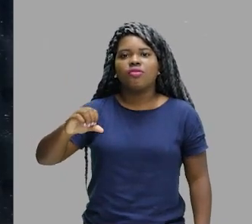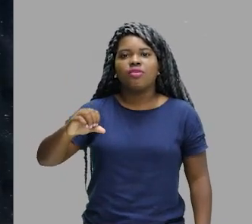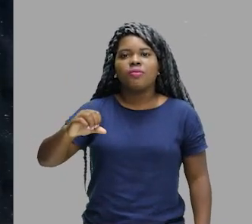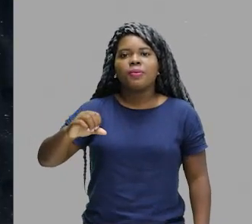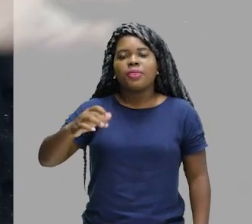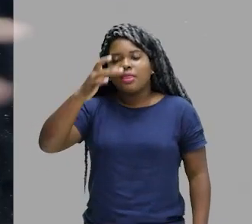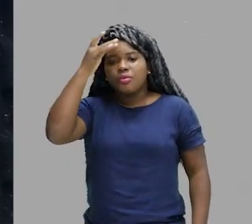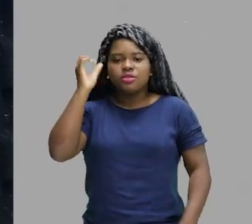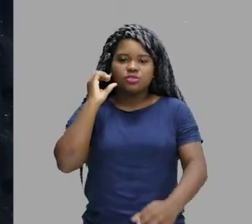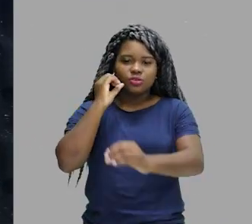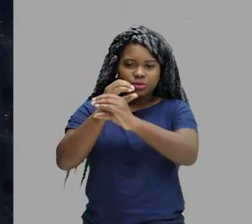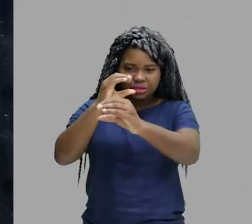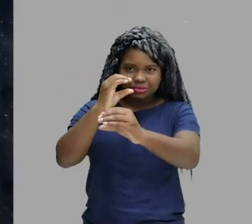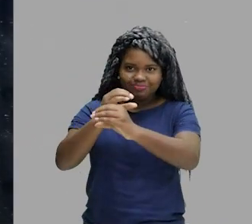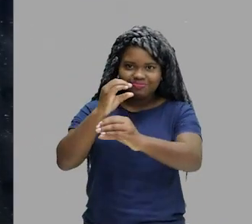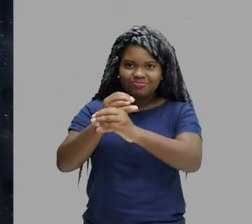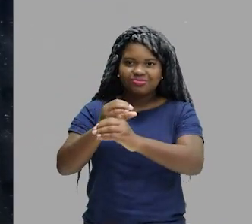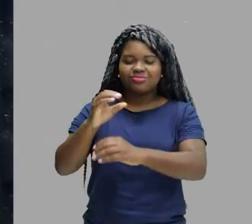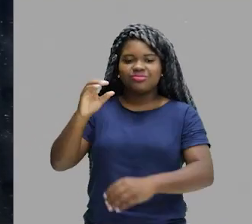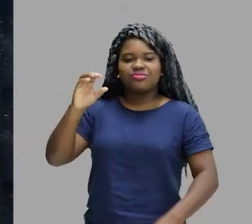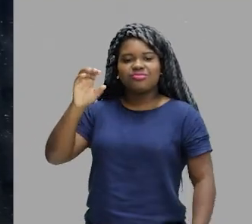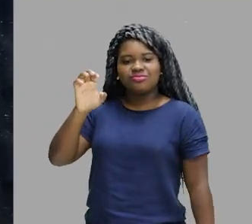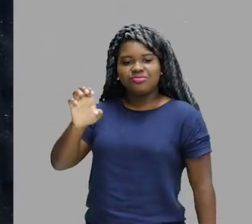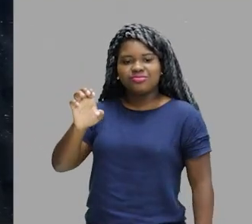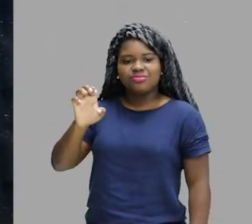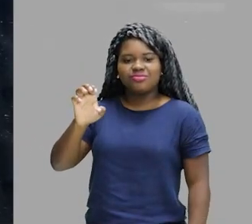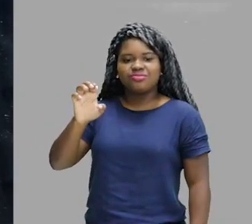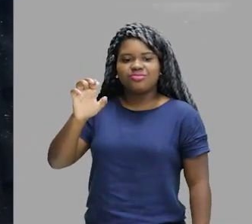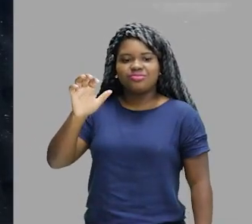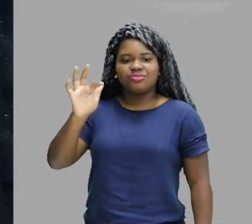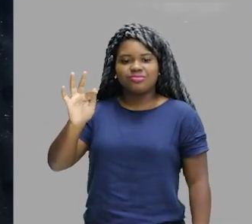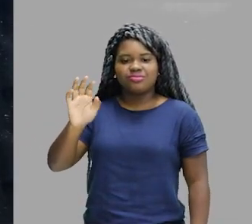vocês, junto com um aglomerado de pessoas que iriam de